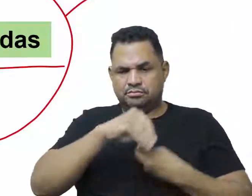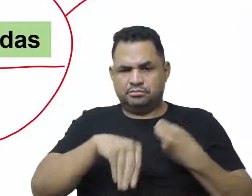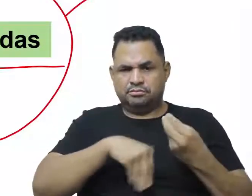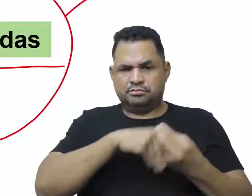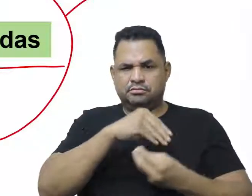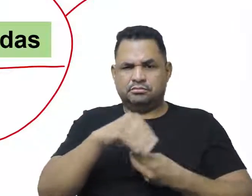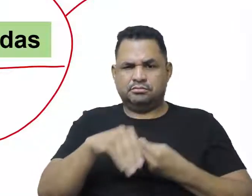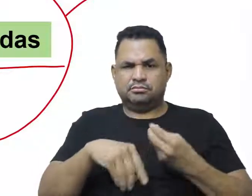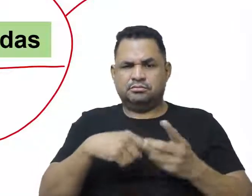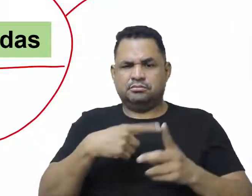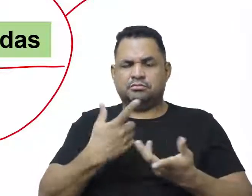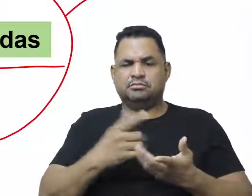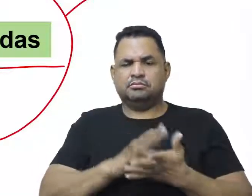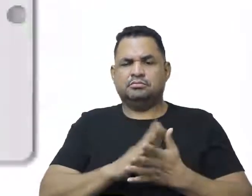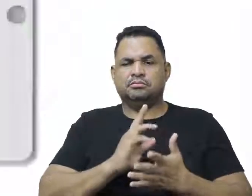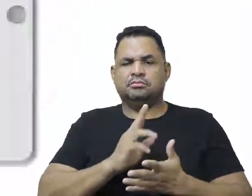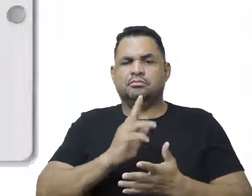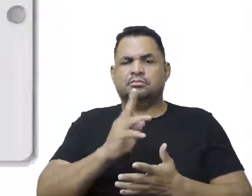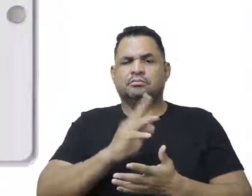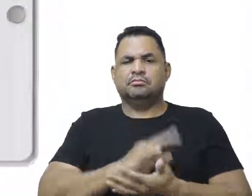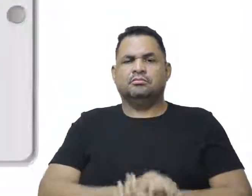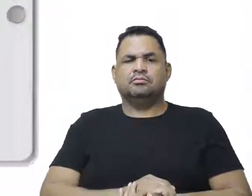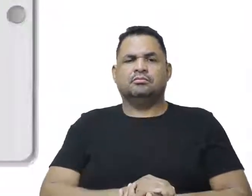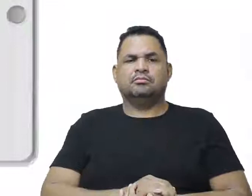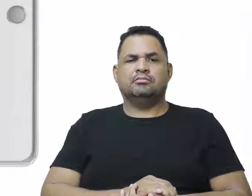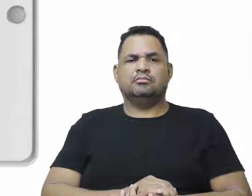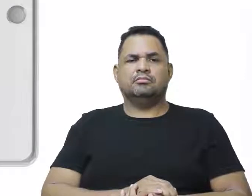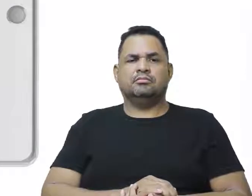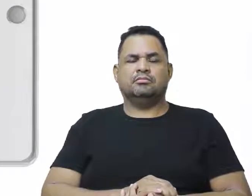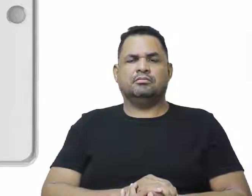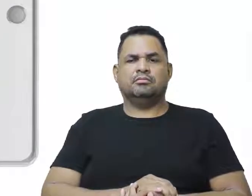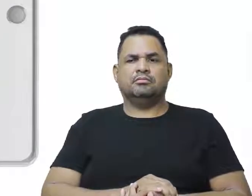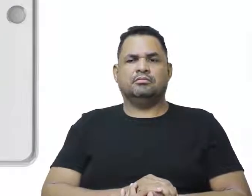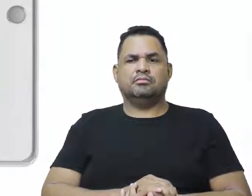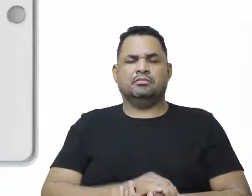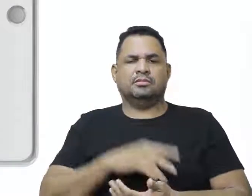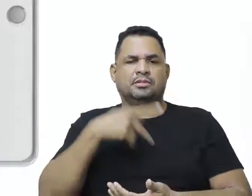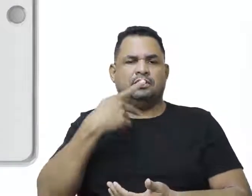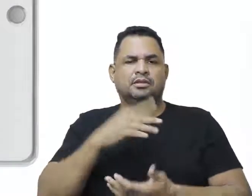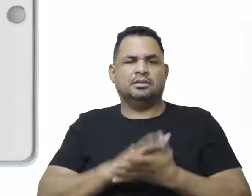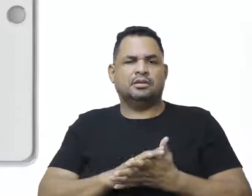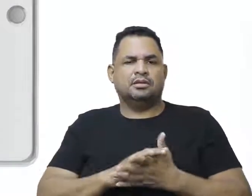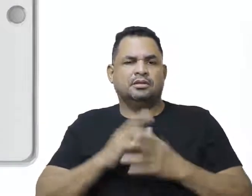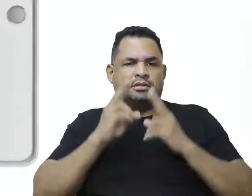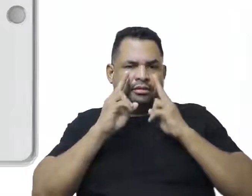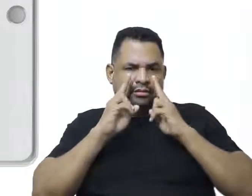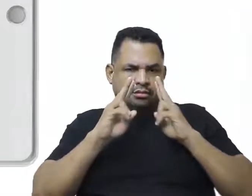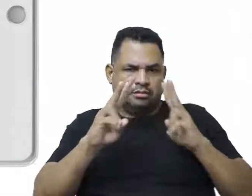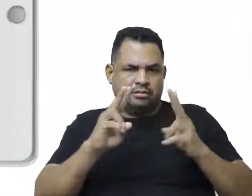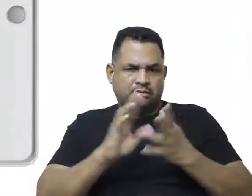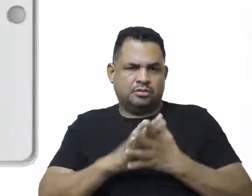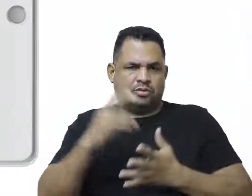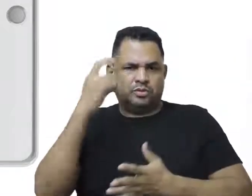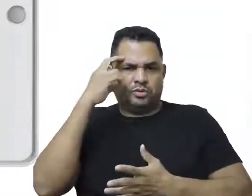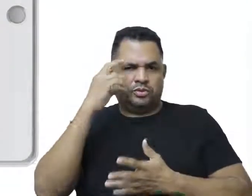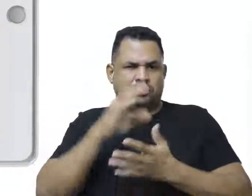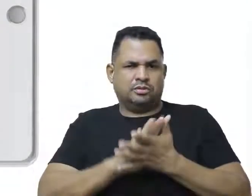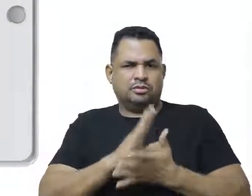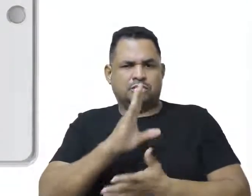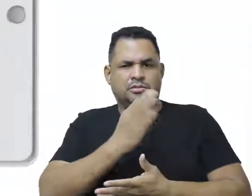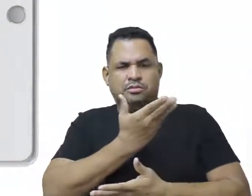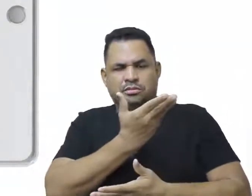mistura aí por conta desse processo também de globalização a gente falou sobre a visão de Cultura para o Clã do